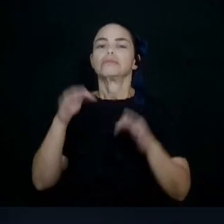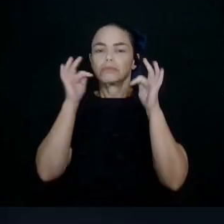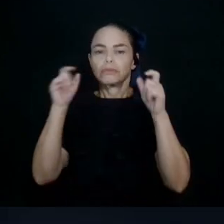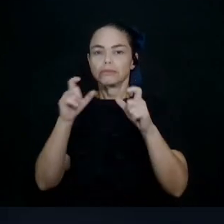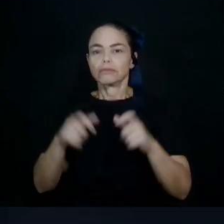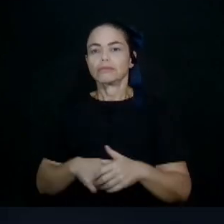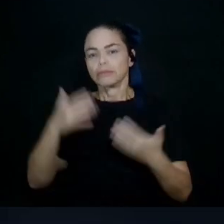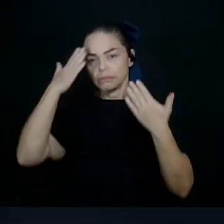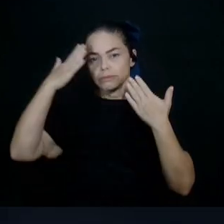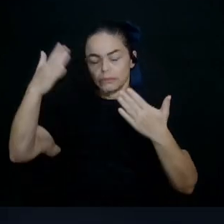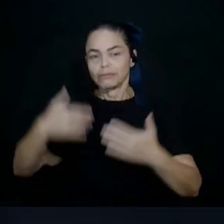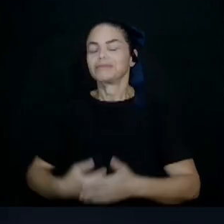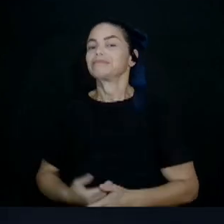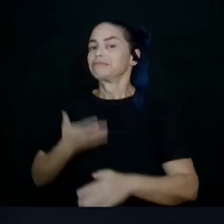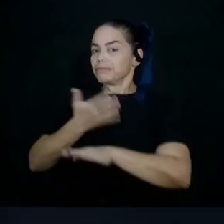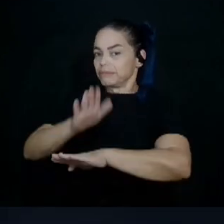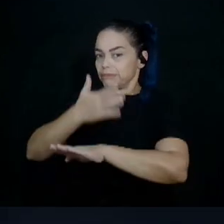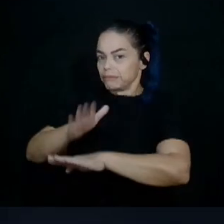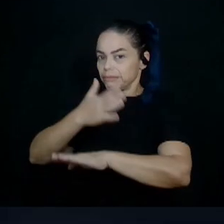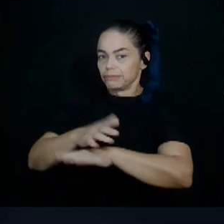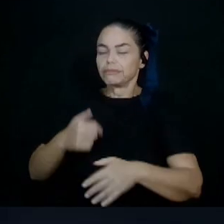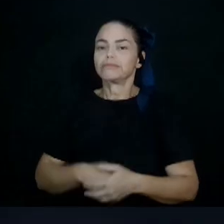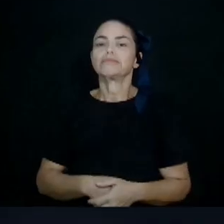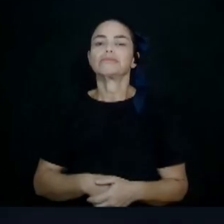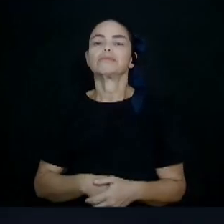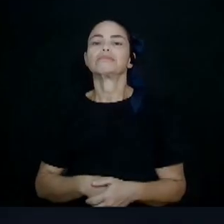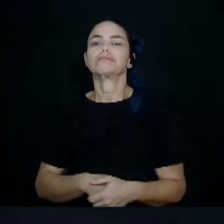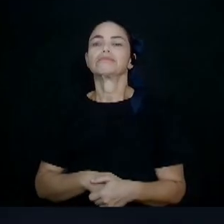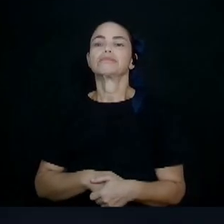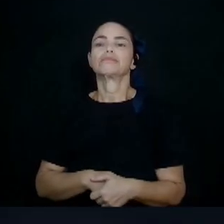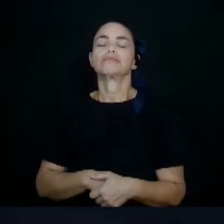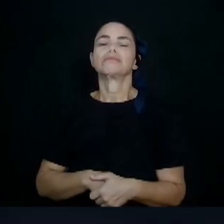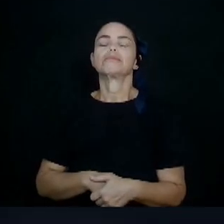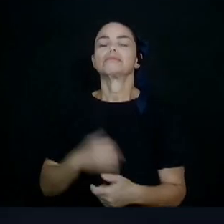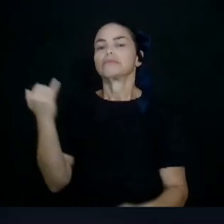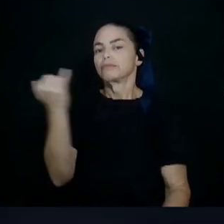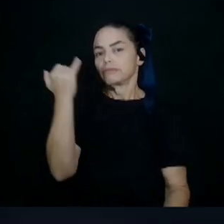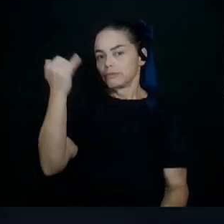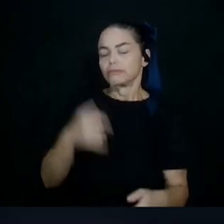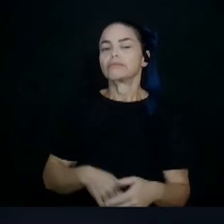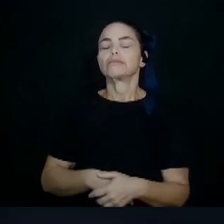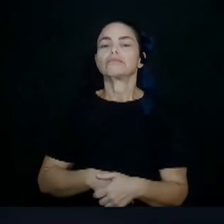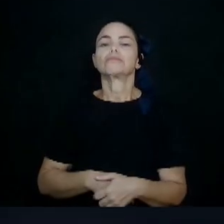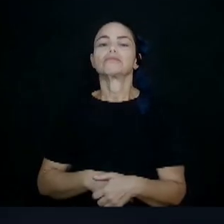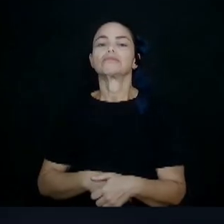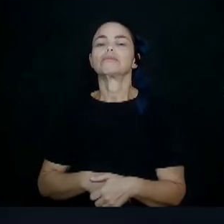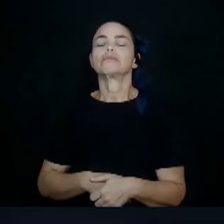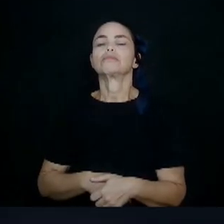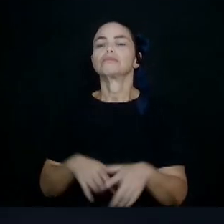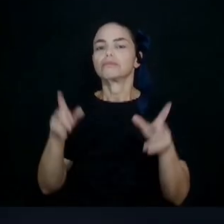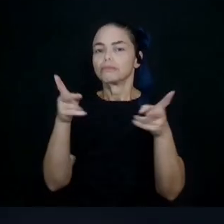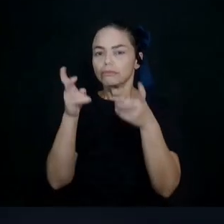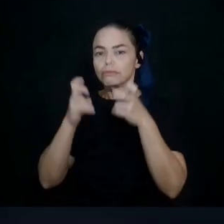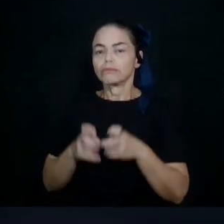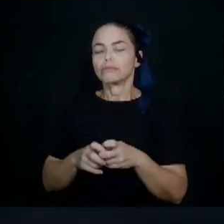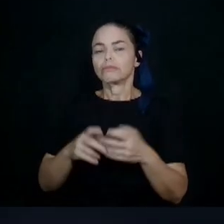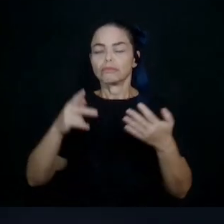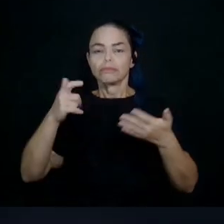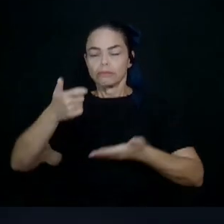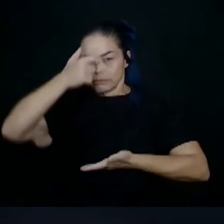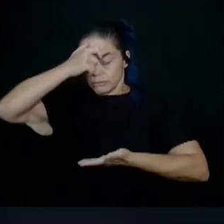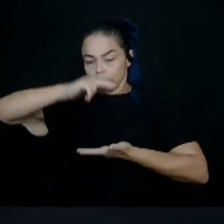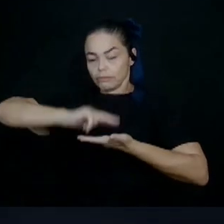agradecer a sua participação. Acho que é muito importante trazer, né, a visão de uma psiquiatra, a visão de